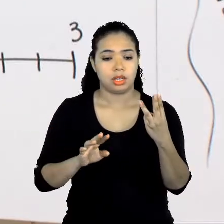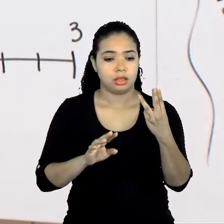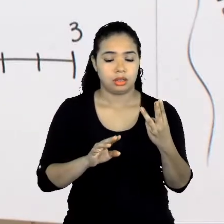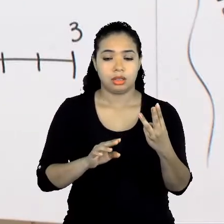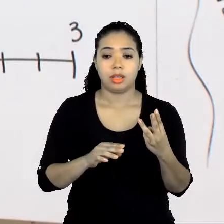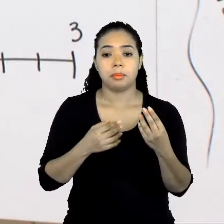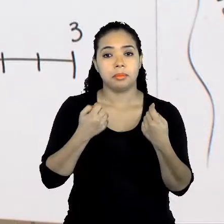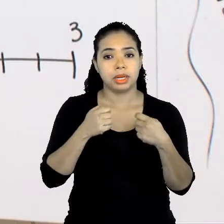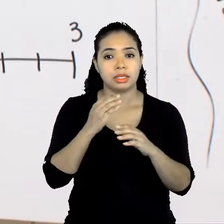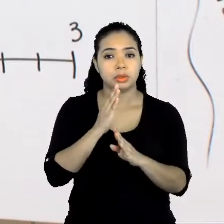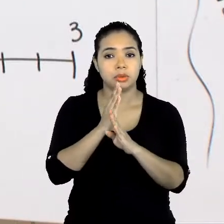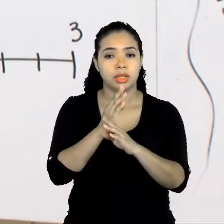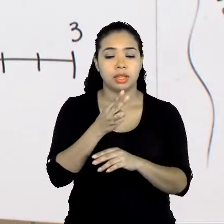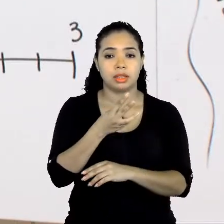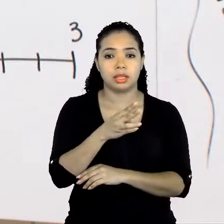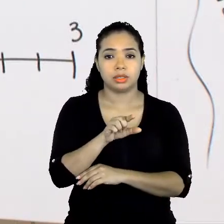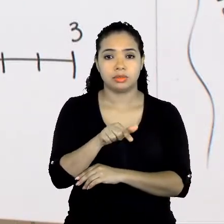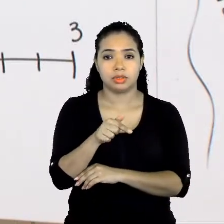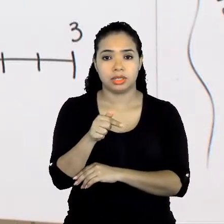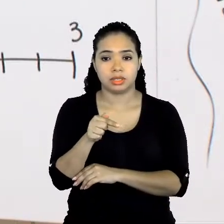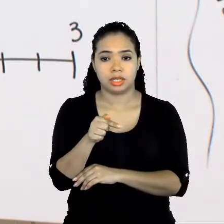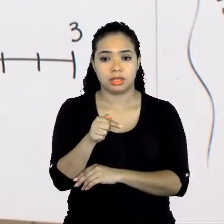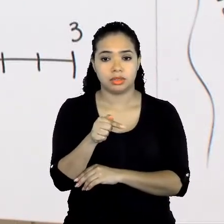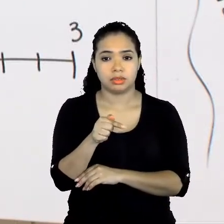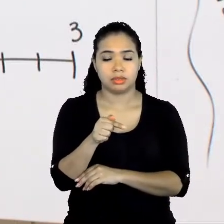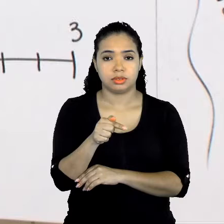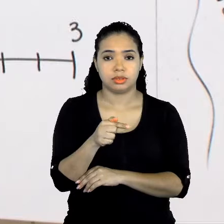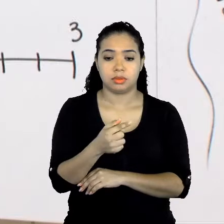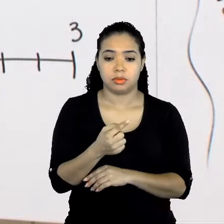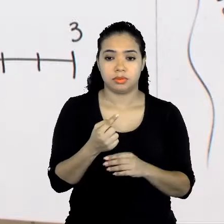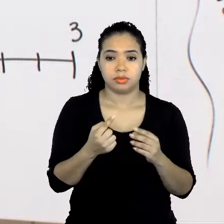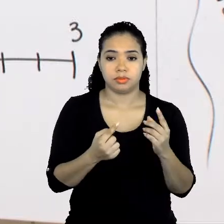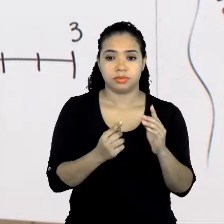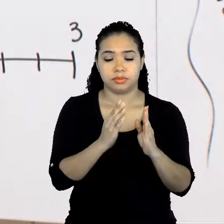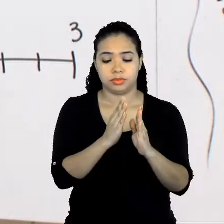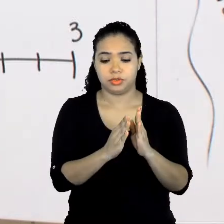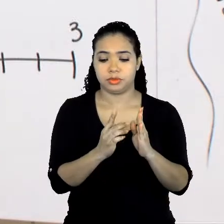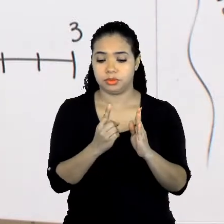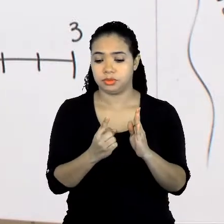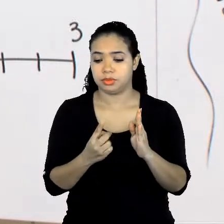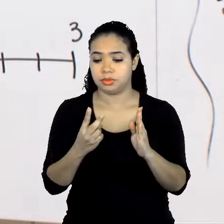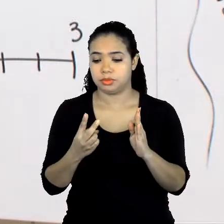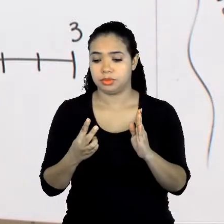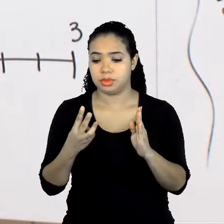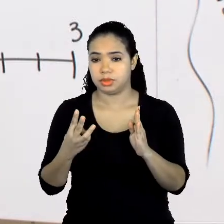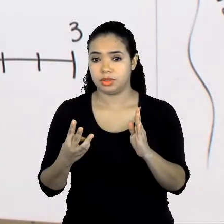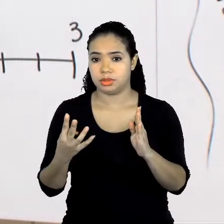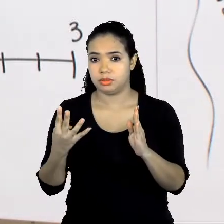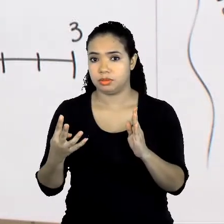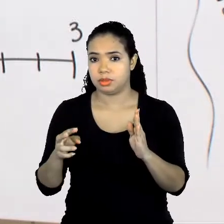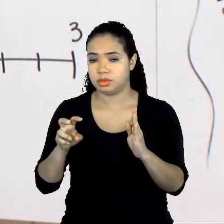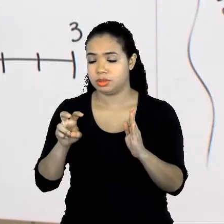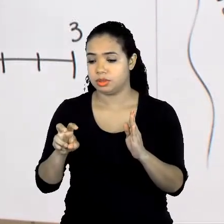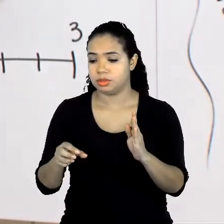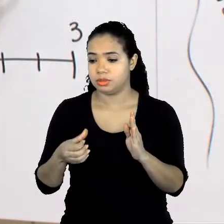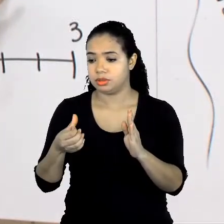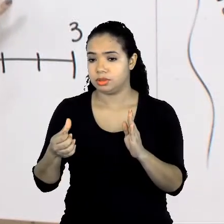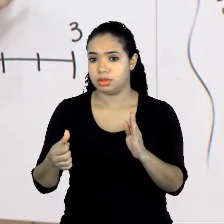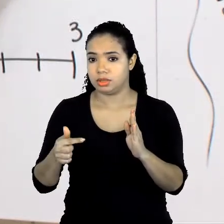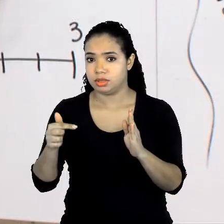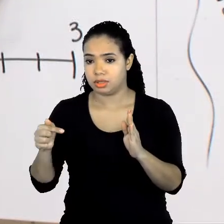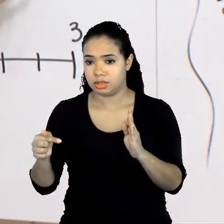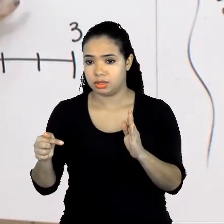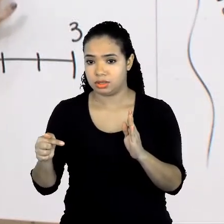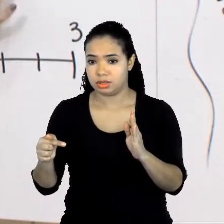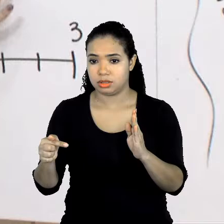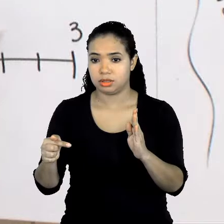que contar, 7 partes. 1, 2, 3, 4, 5, 6,